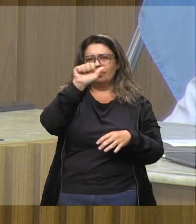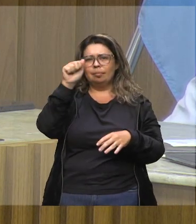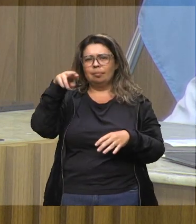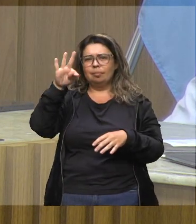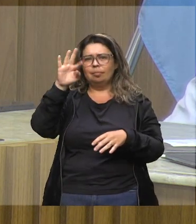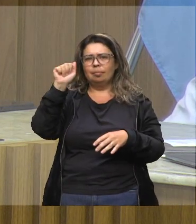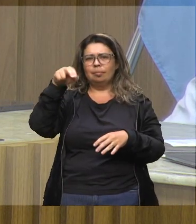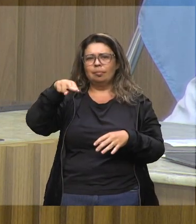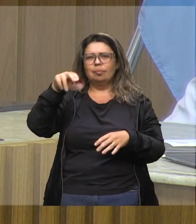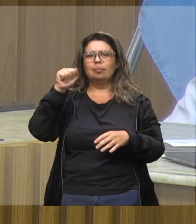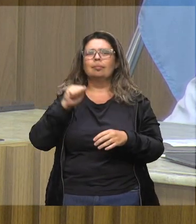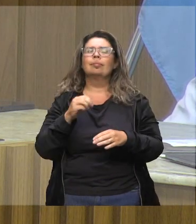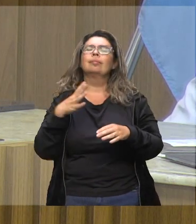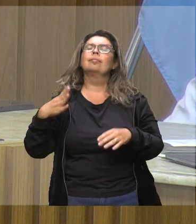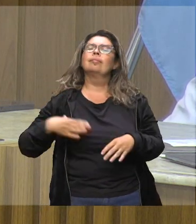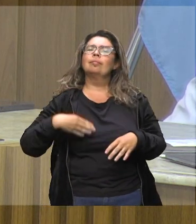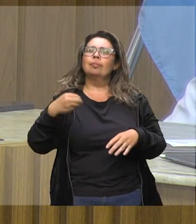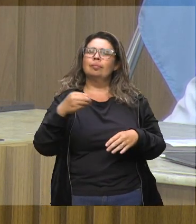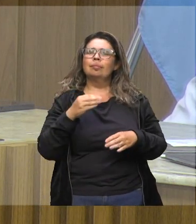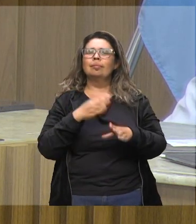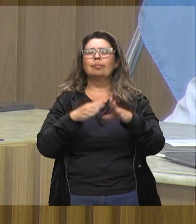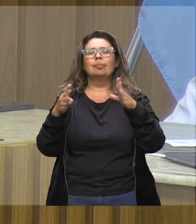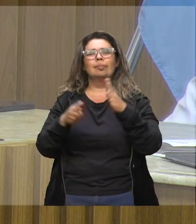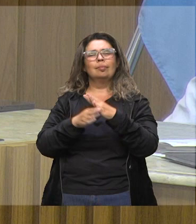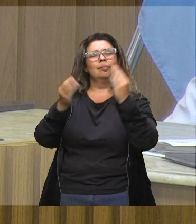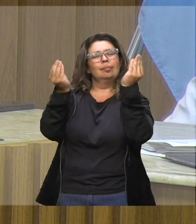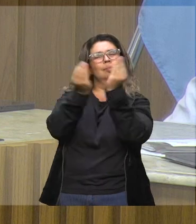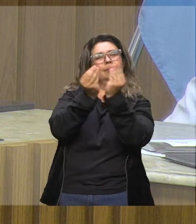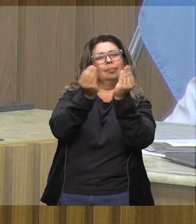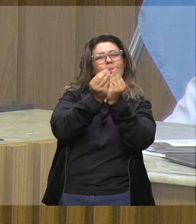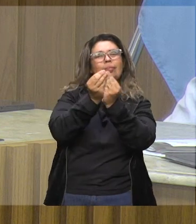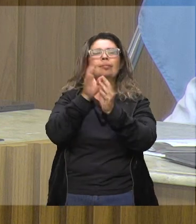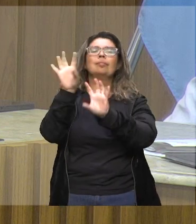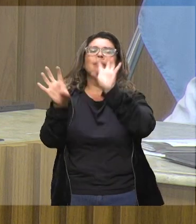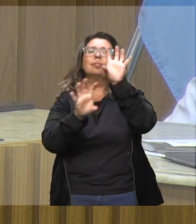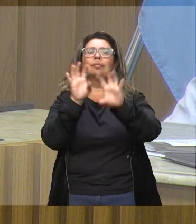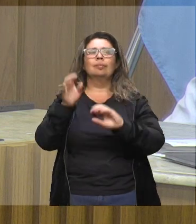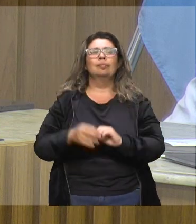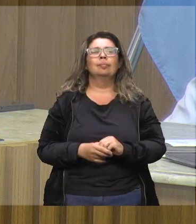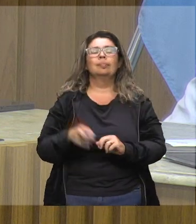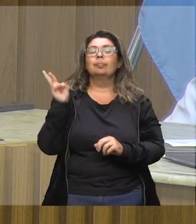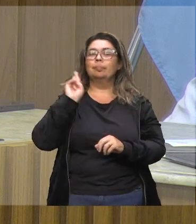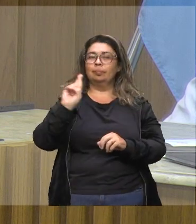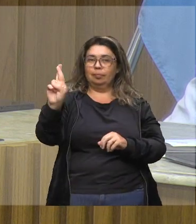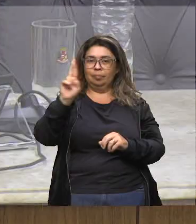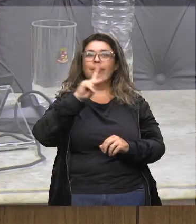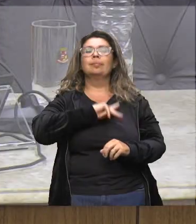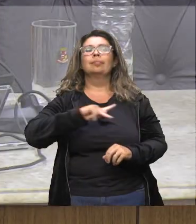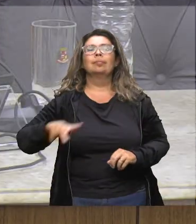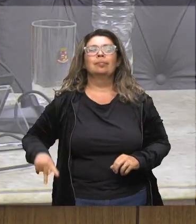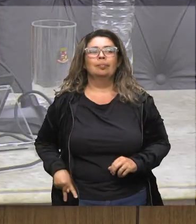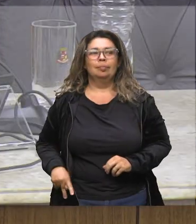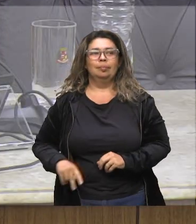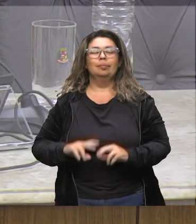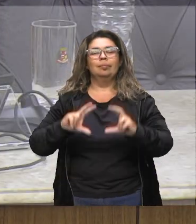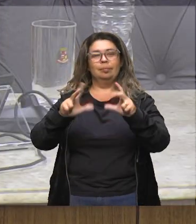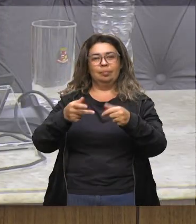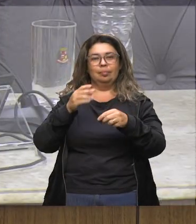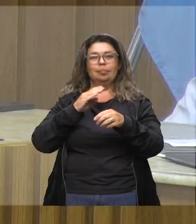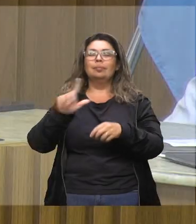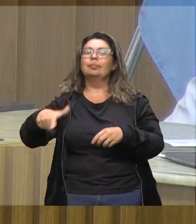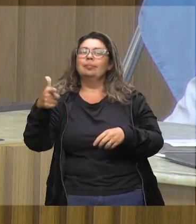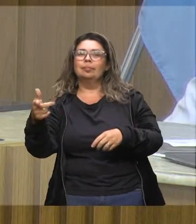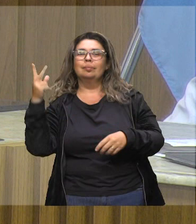a toda a comissão organizadora. Estivemos lá representando a presidente da Câmara e todos os demais